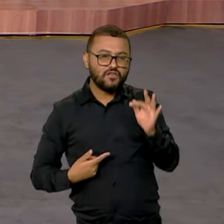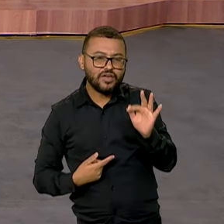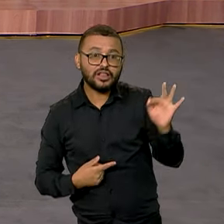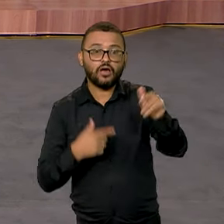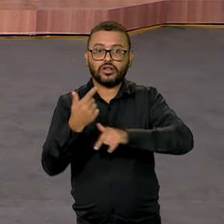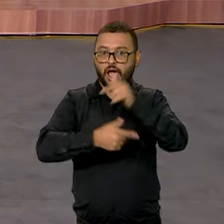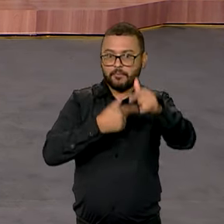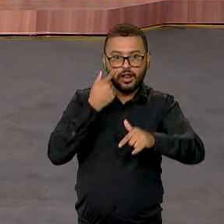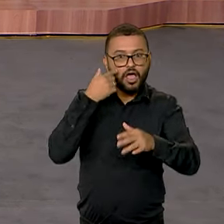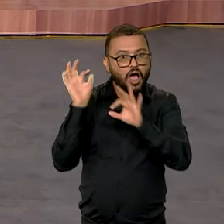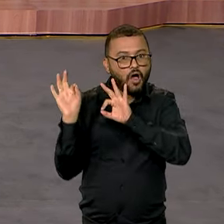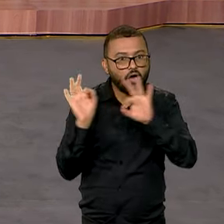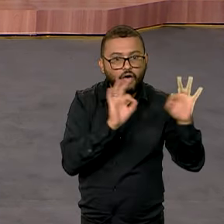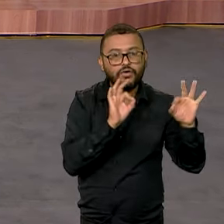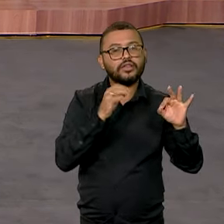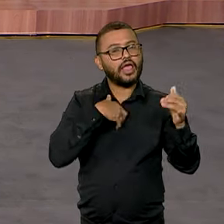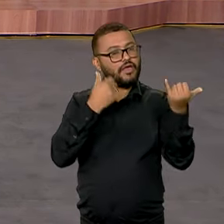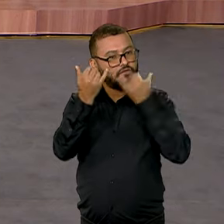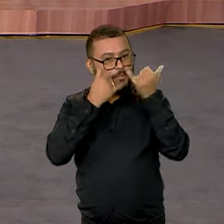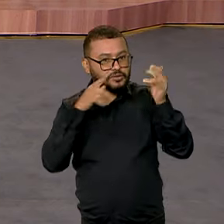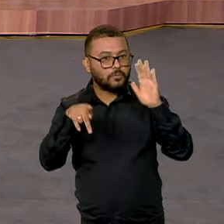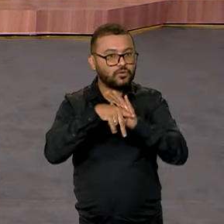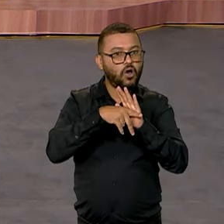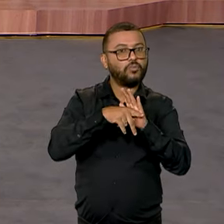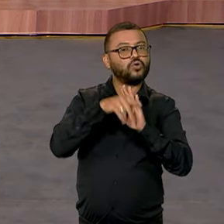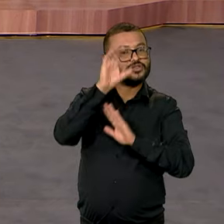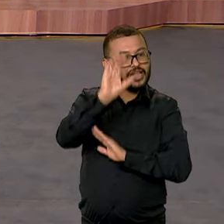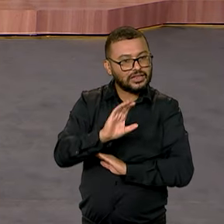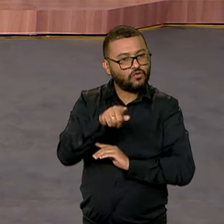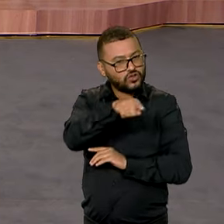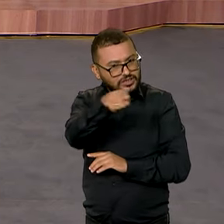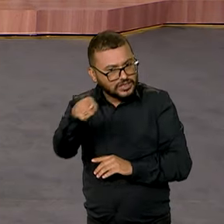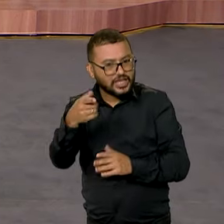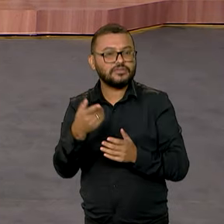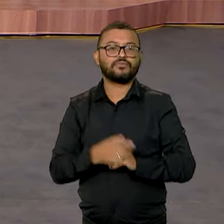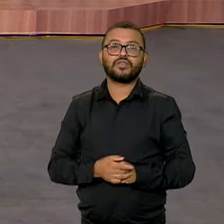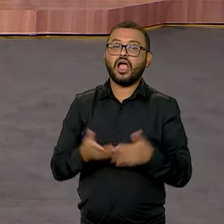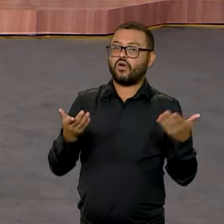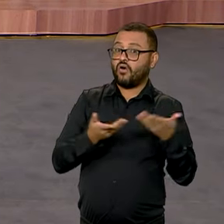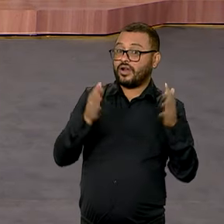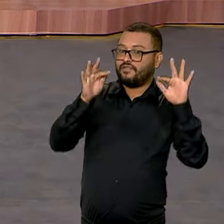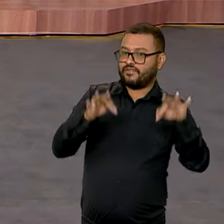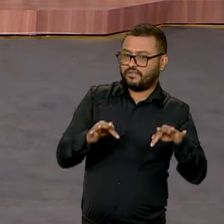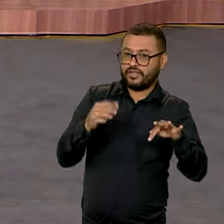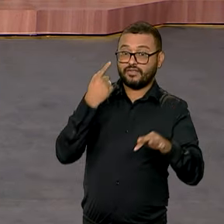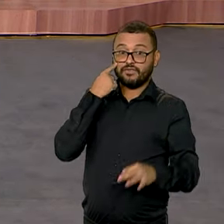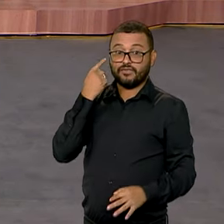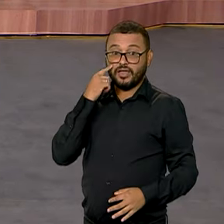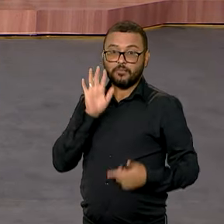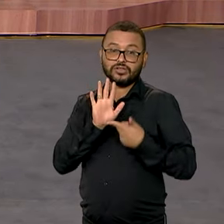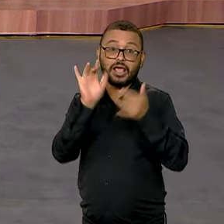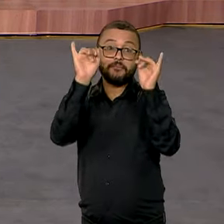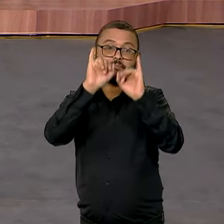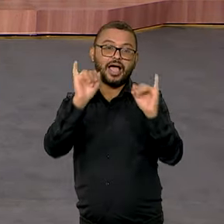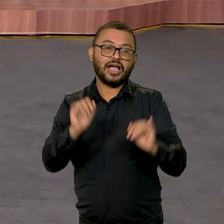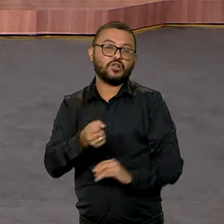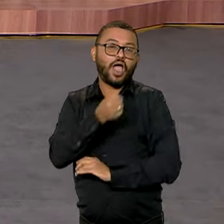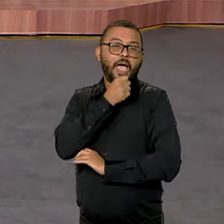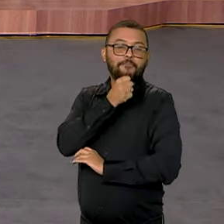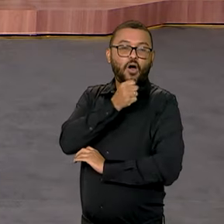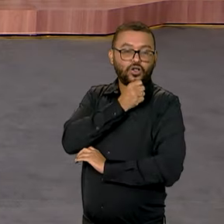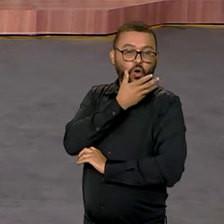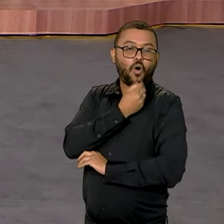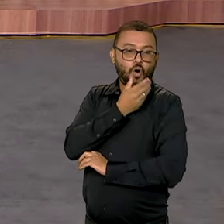federal, com eventos ao vivo, dicas e serviços para você, cidadão. A gente encerra essa edição com as imagens do